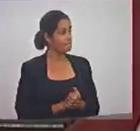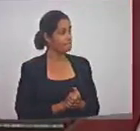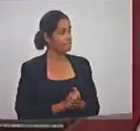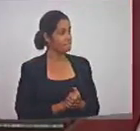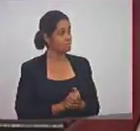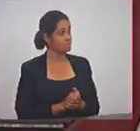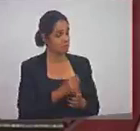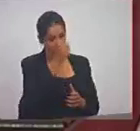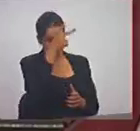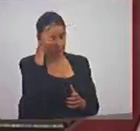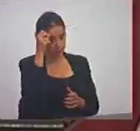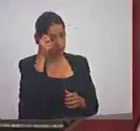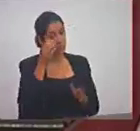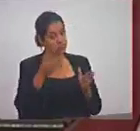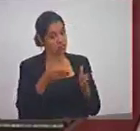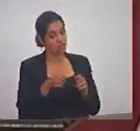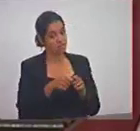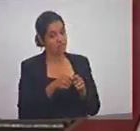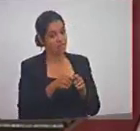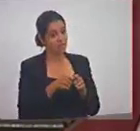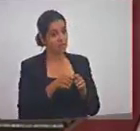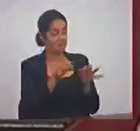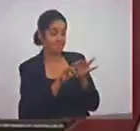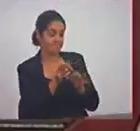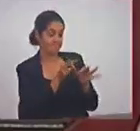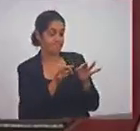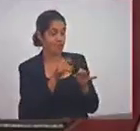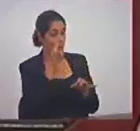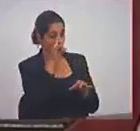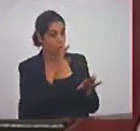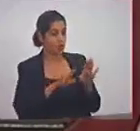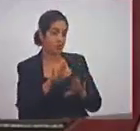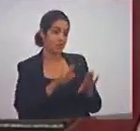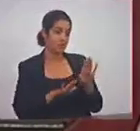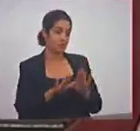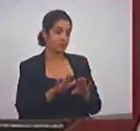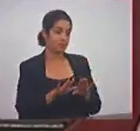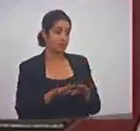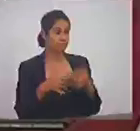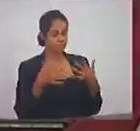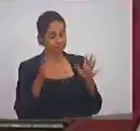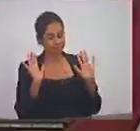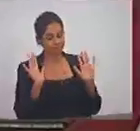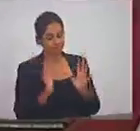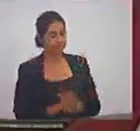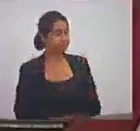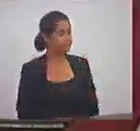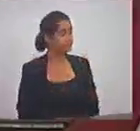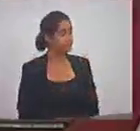já deu um passo. E a gente sempre avisa, cuidado, que quando acender a luz vermelha, a tua administração está indo para o brejo.